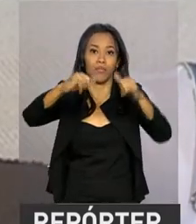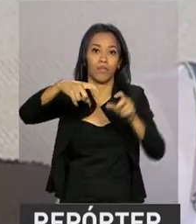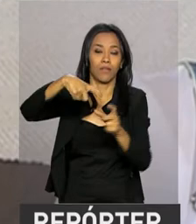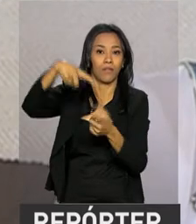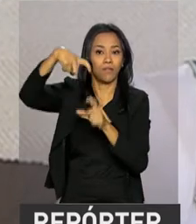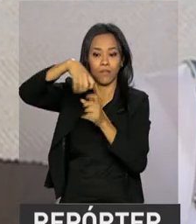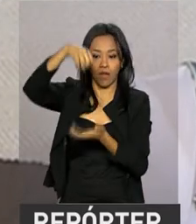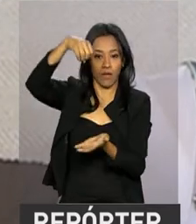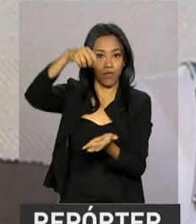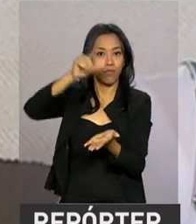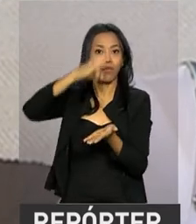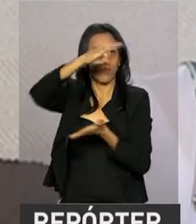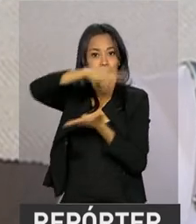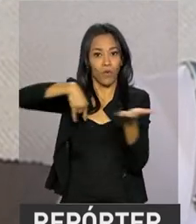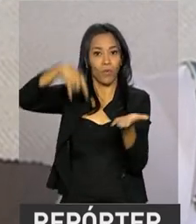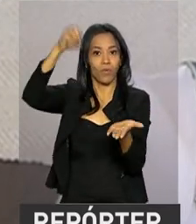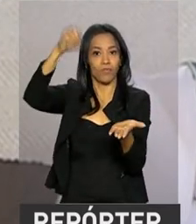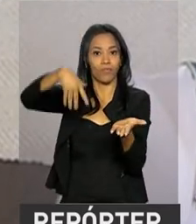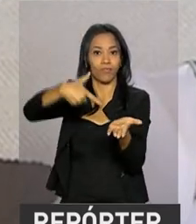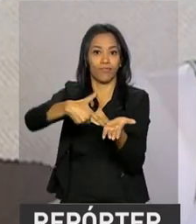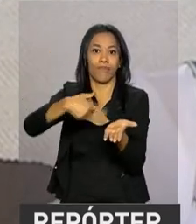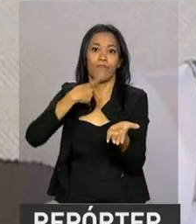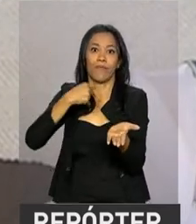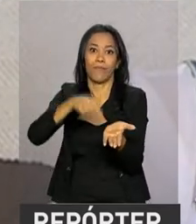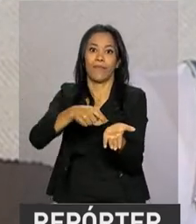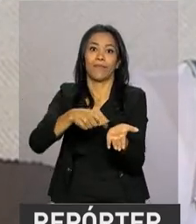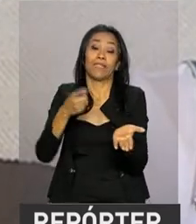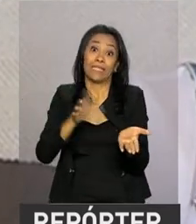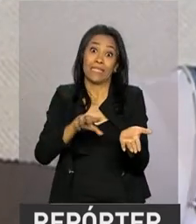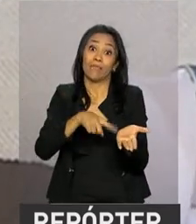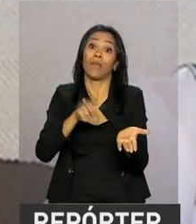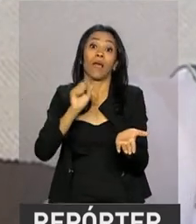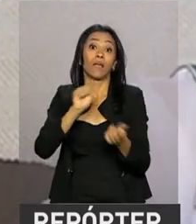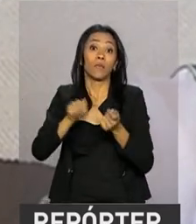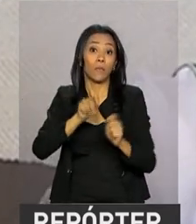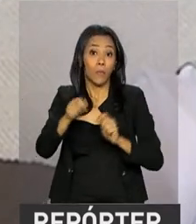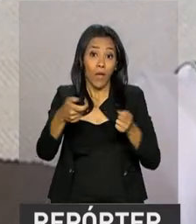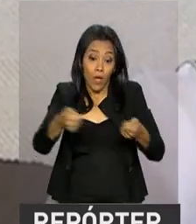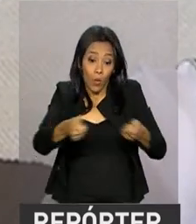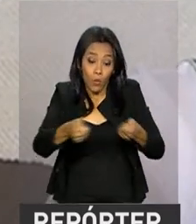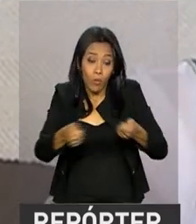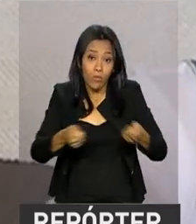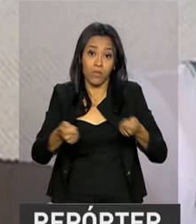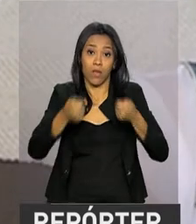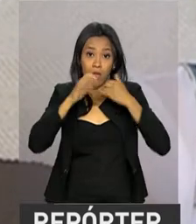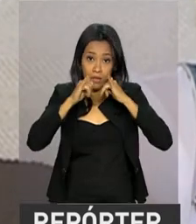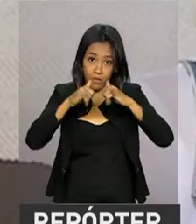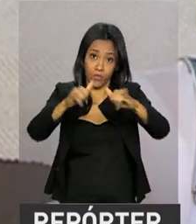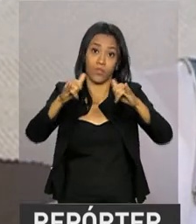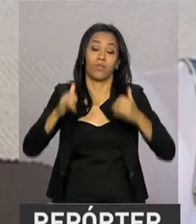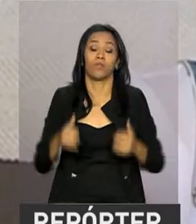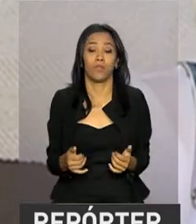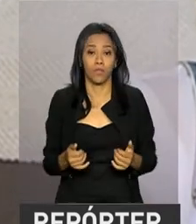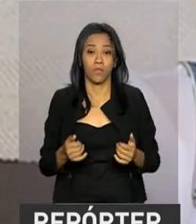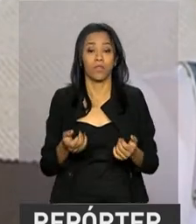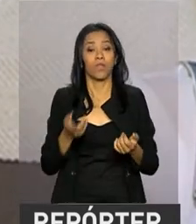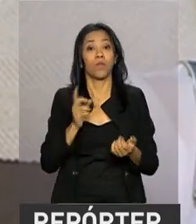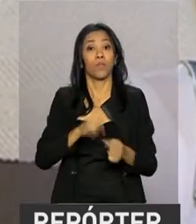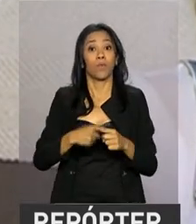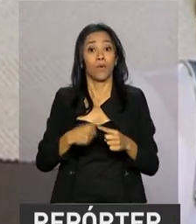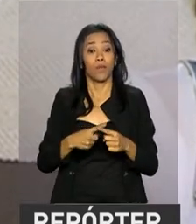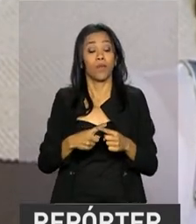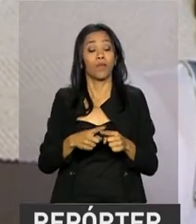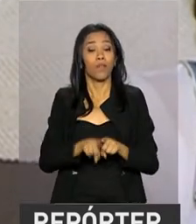ela aumenta é um curso de energia no não só pesa no final das contas na conta final